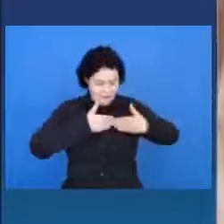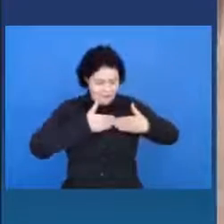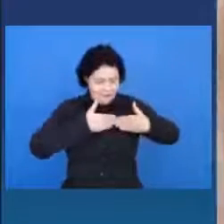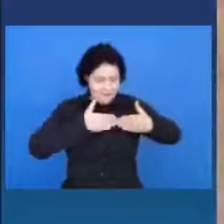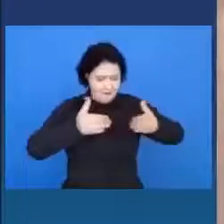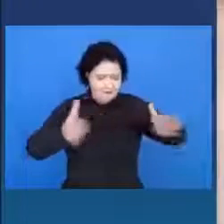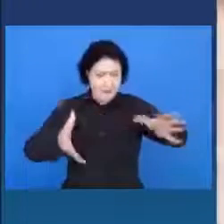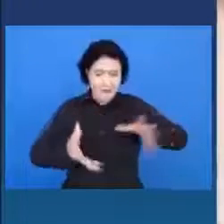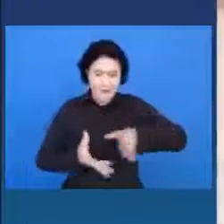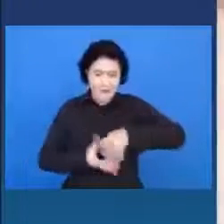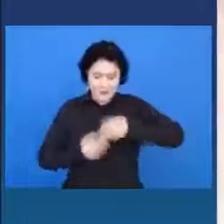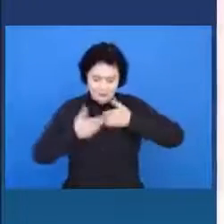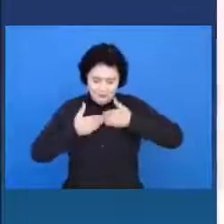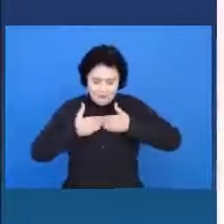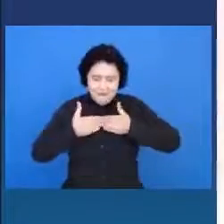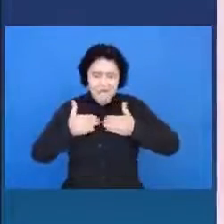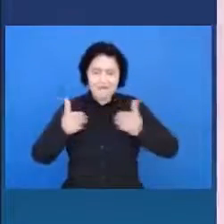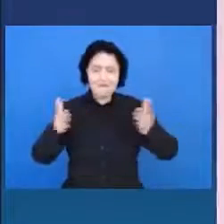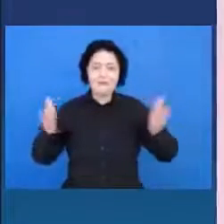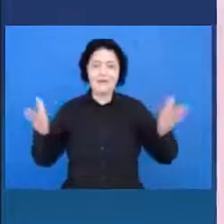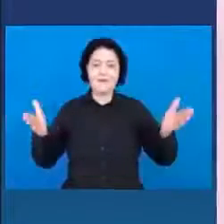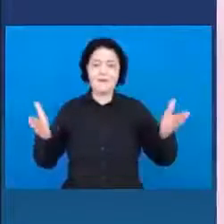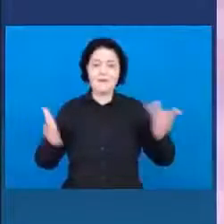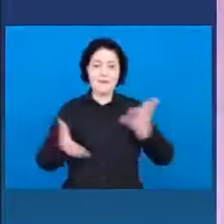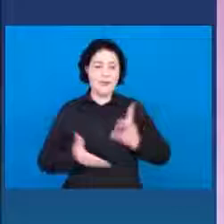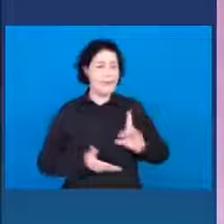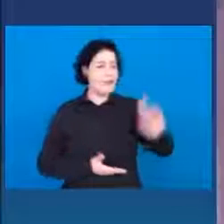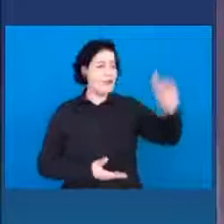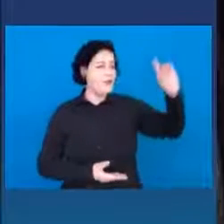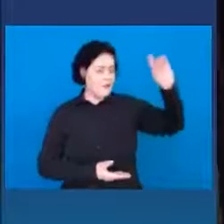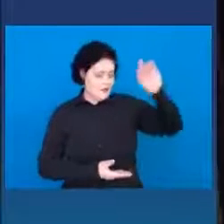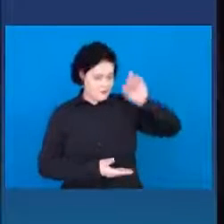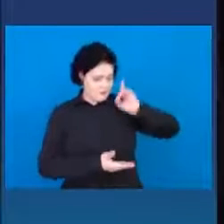está ali no templo do nosso coração e